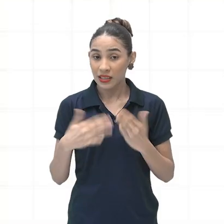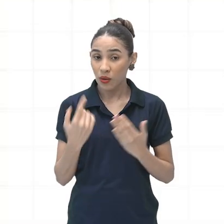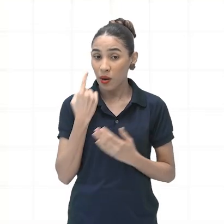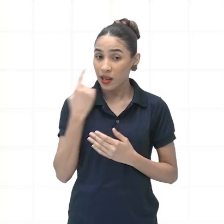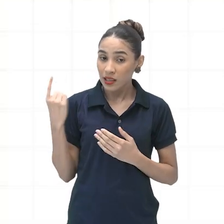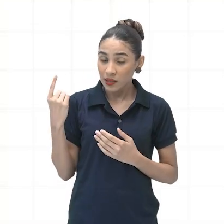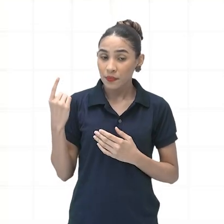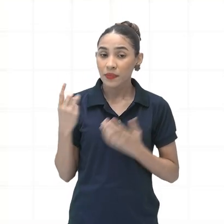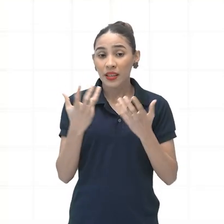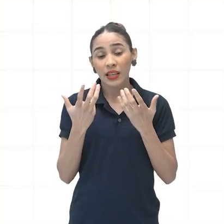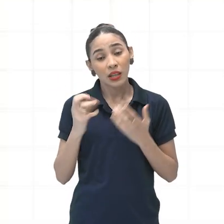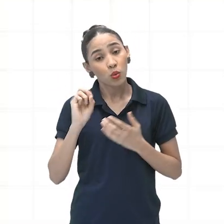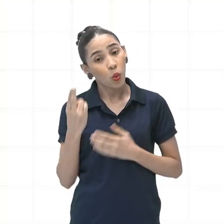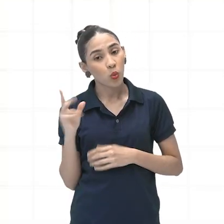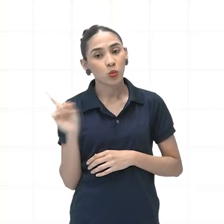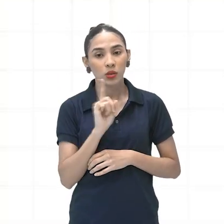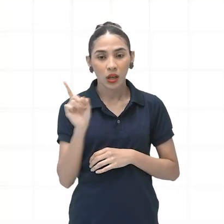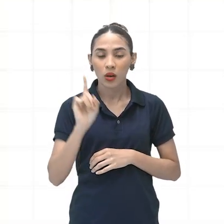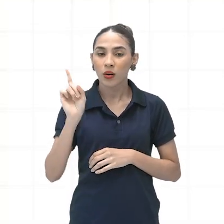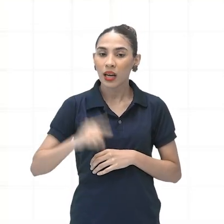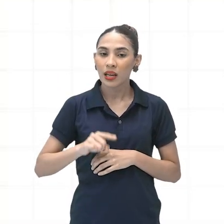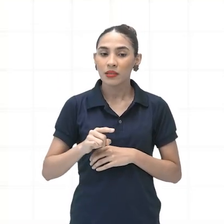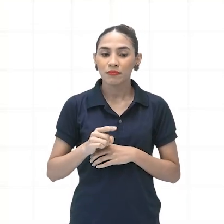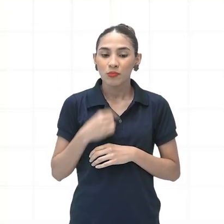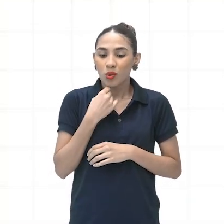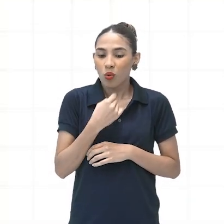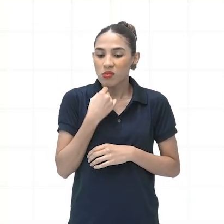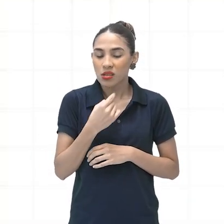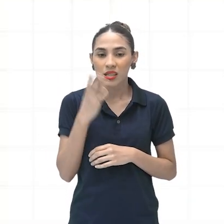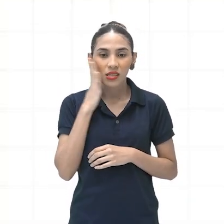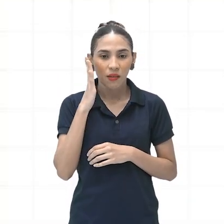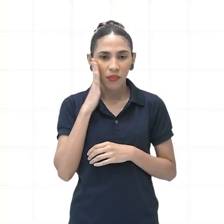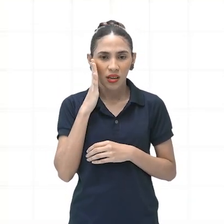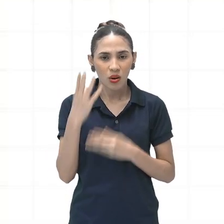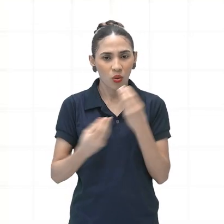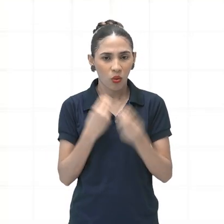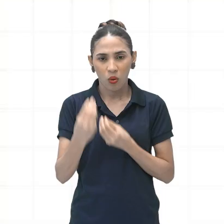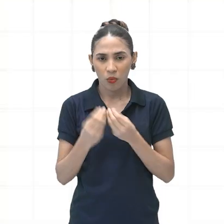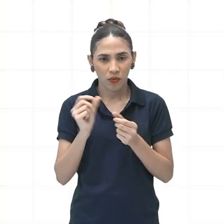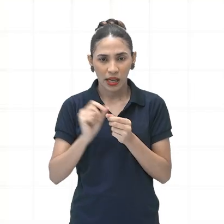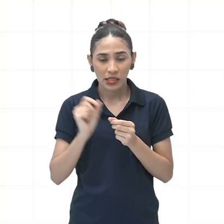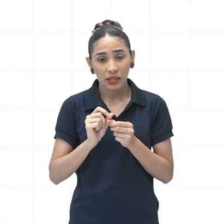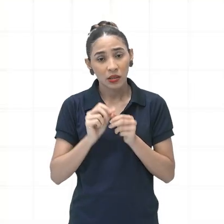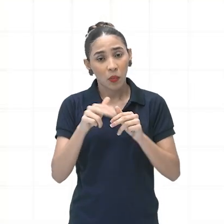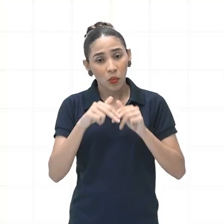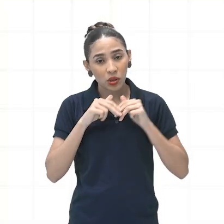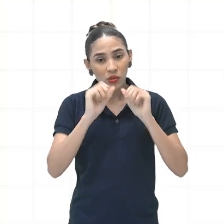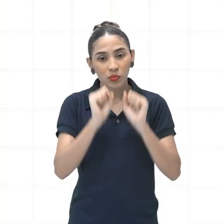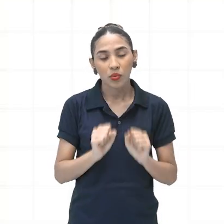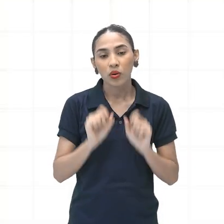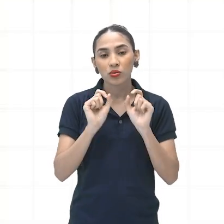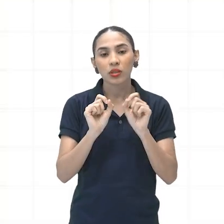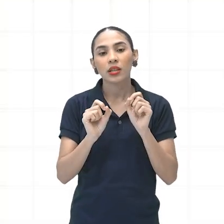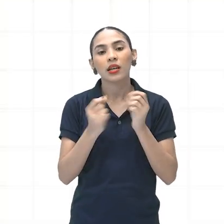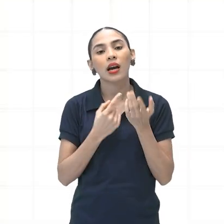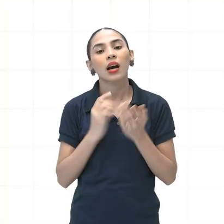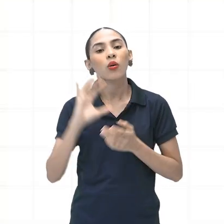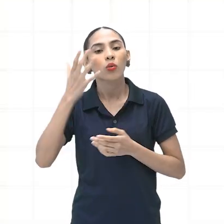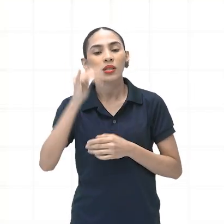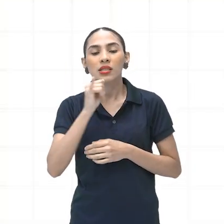aqui, ele querendo ou não, ele é inconclusivo, eu não consigo ter uma conclusão. Por isso que ele pode nos gerar,